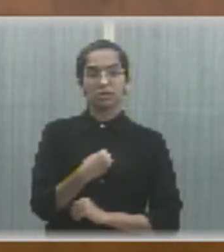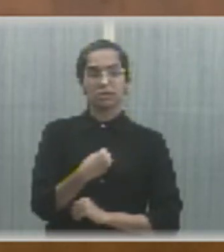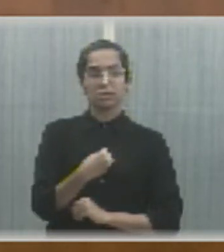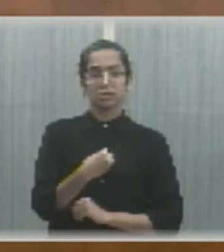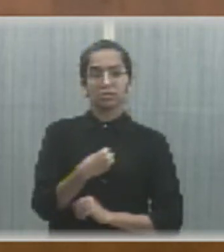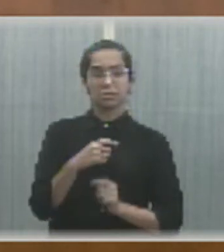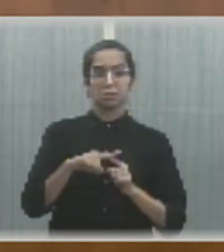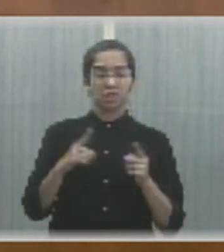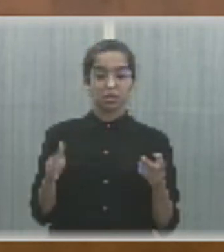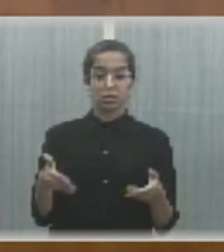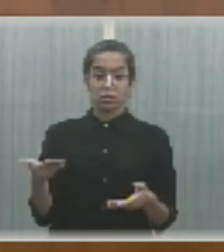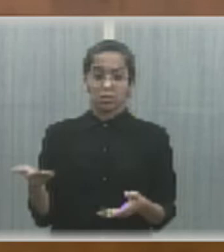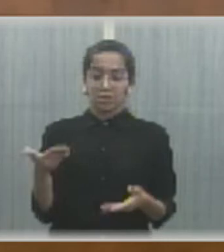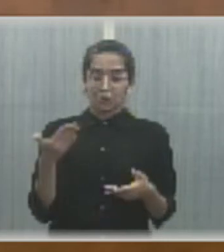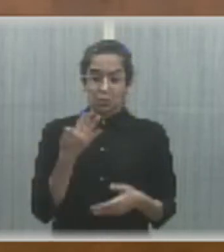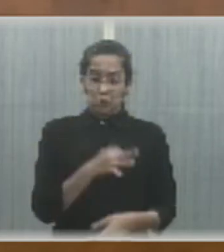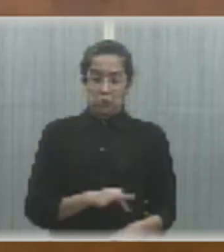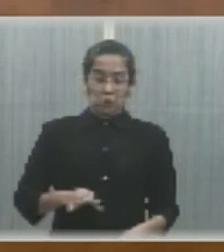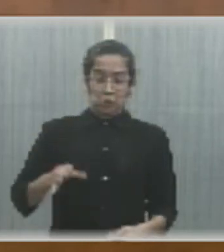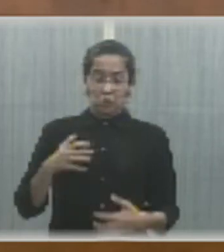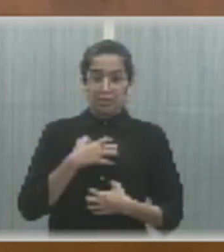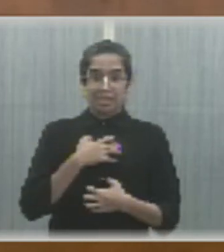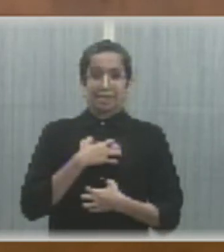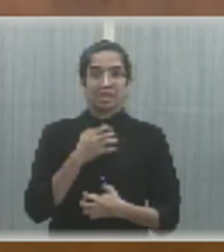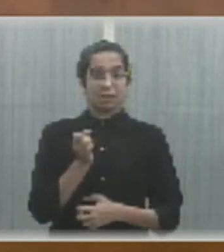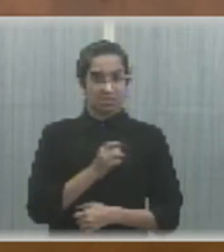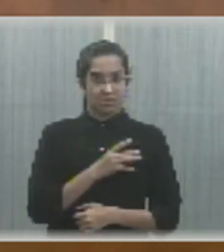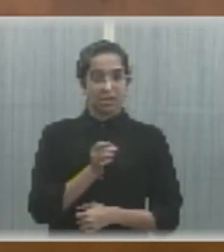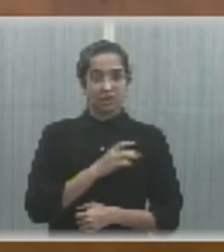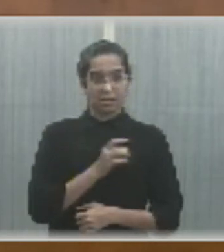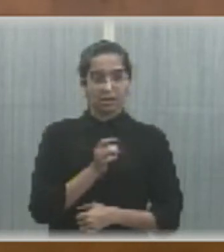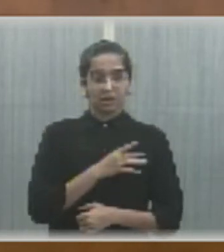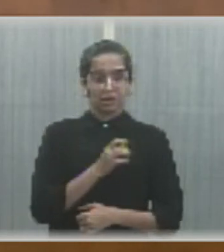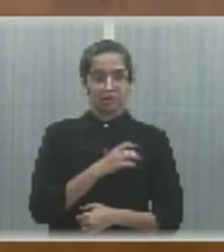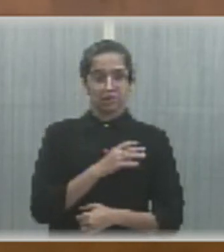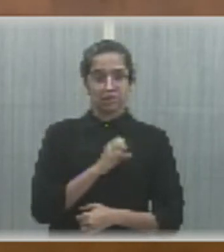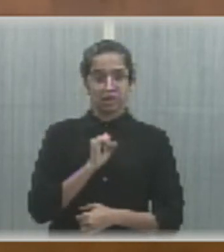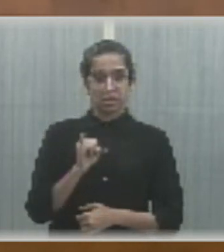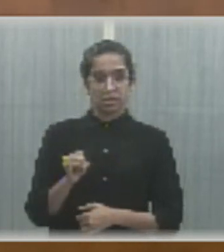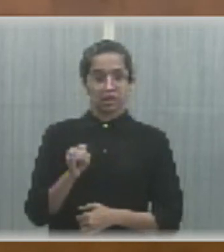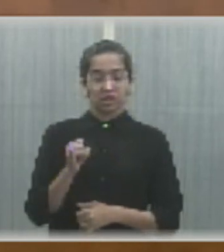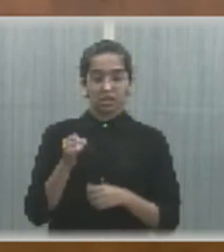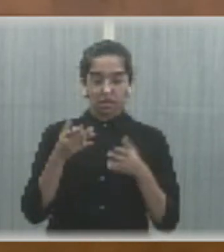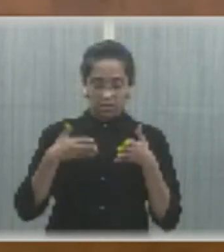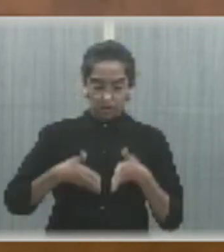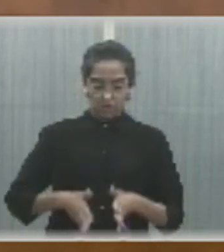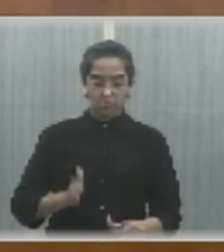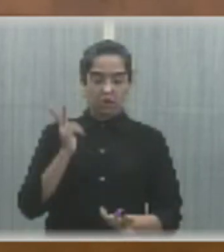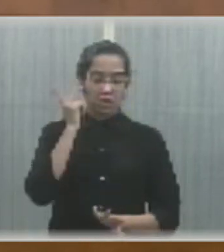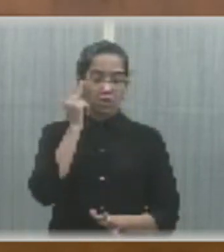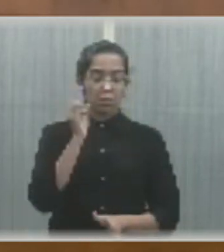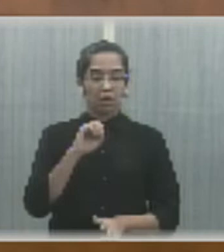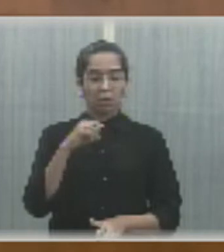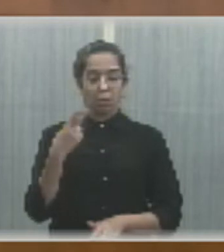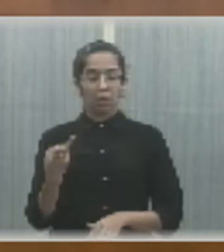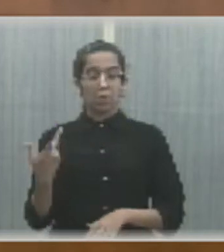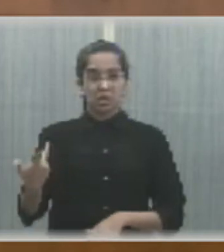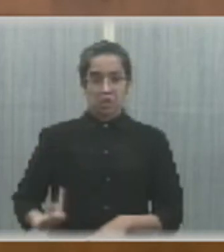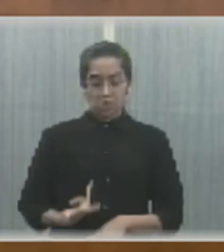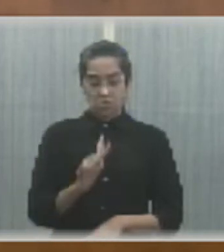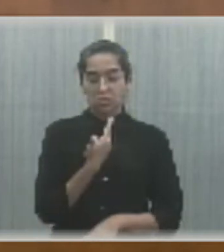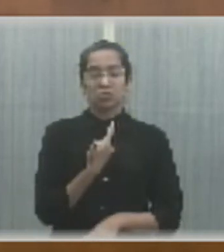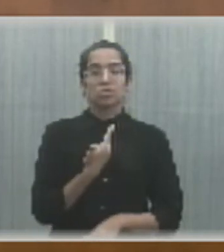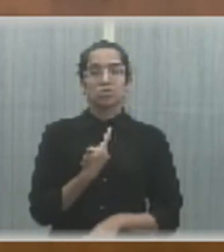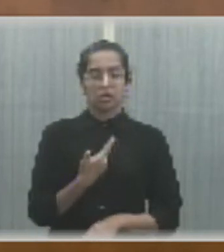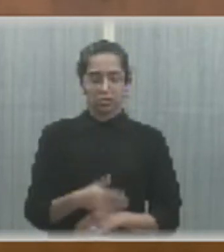momento da dor ela sente medo. Ela sente medo se for o parto normal, se for uma cesárea, que é um procedimento